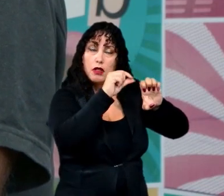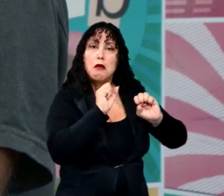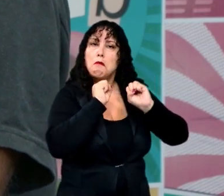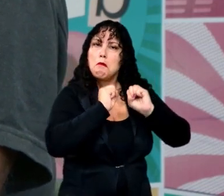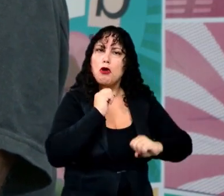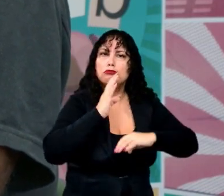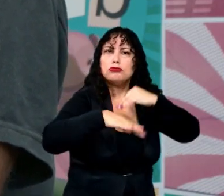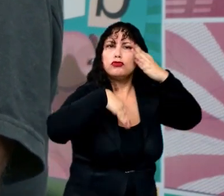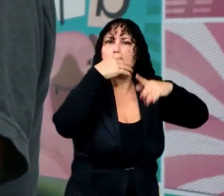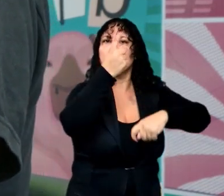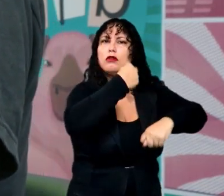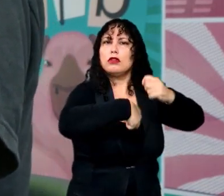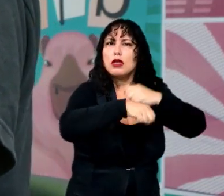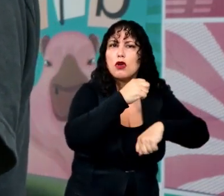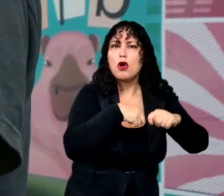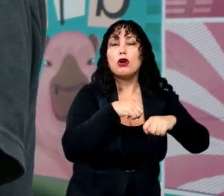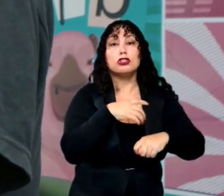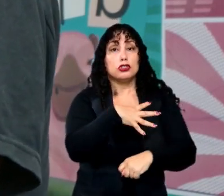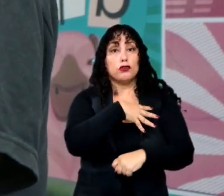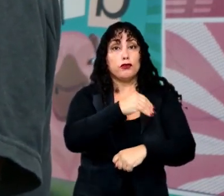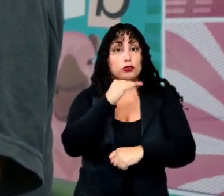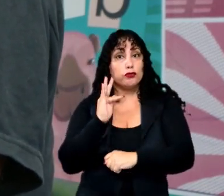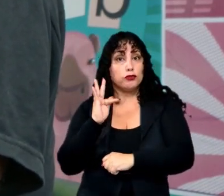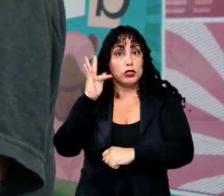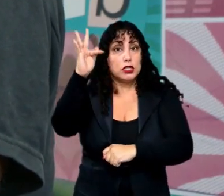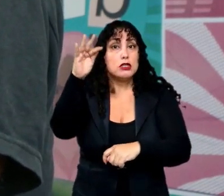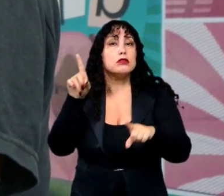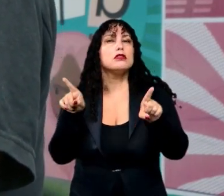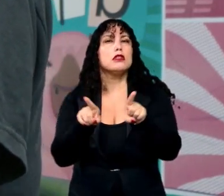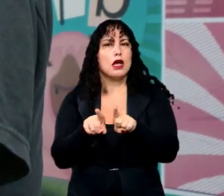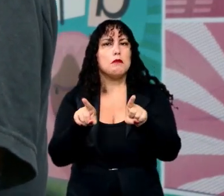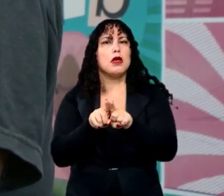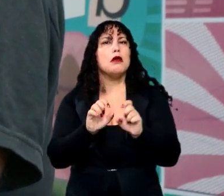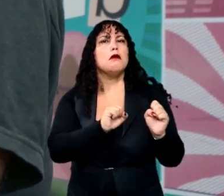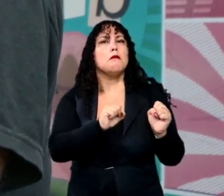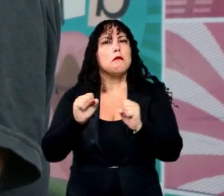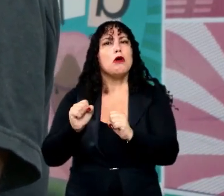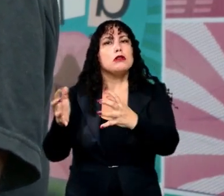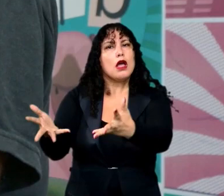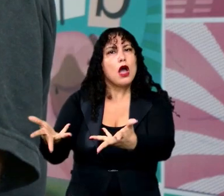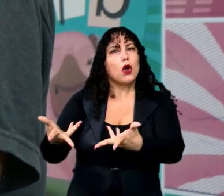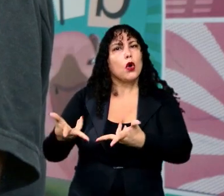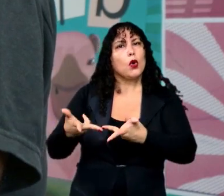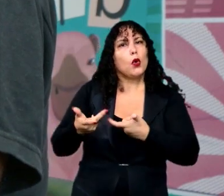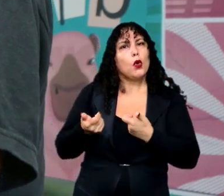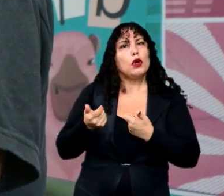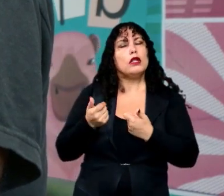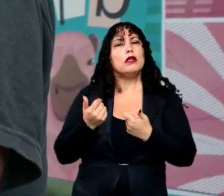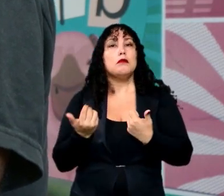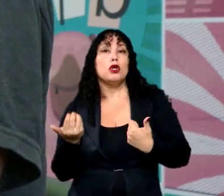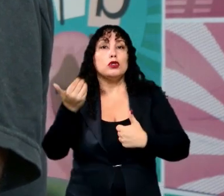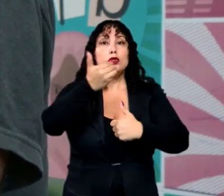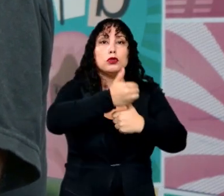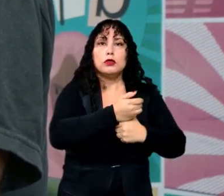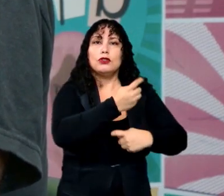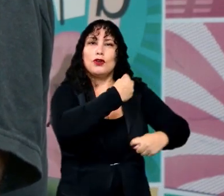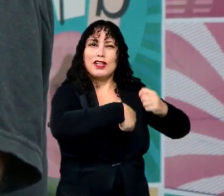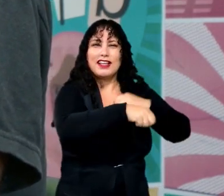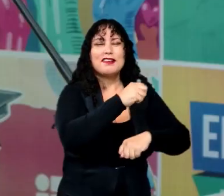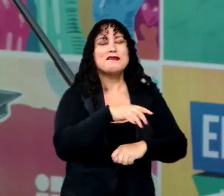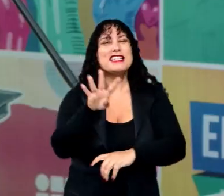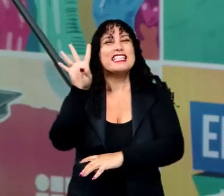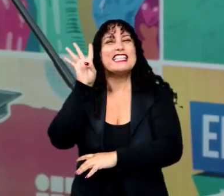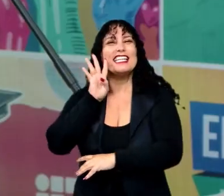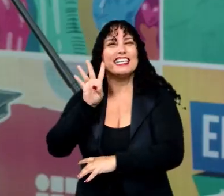desenvolver seu negócio e no futuro seus filhos também tá podem ser acolhidos para suceder nesse negócio não muito